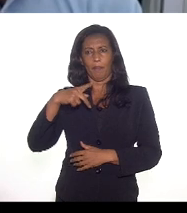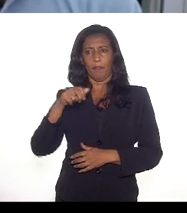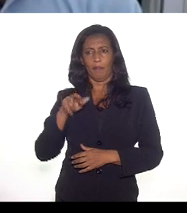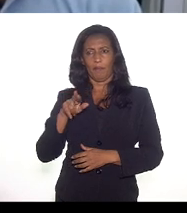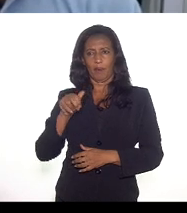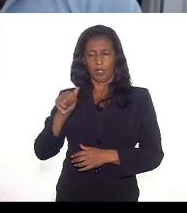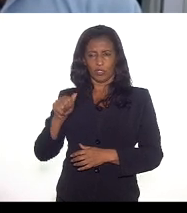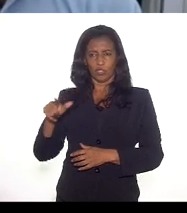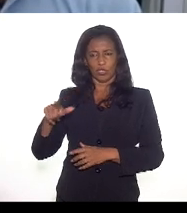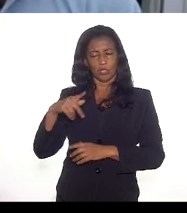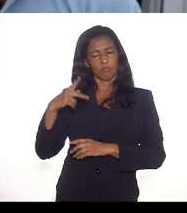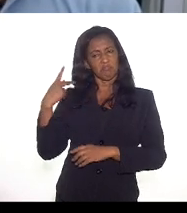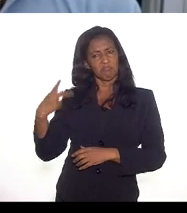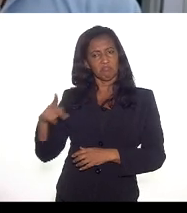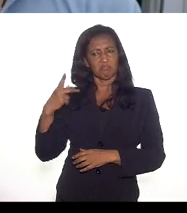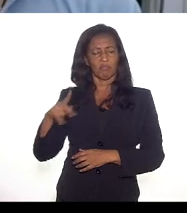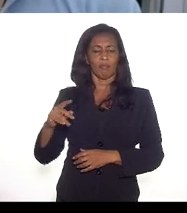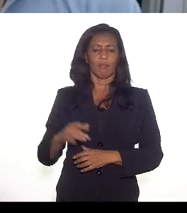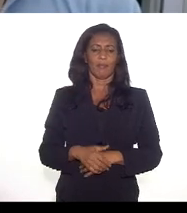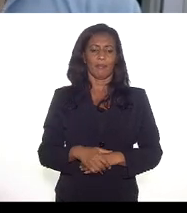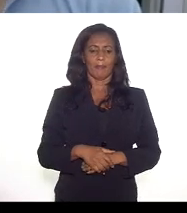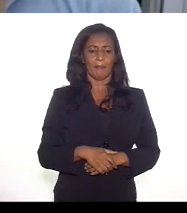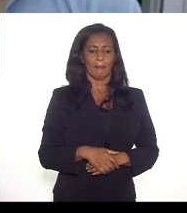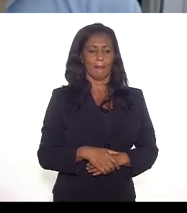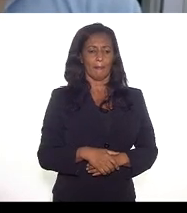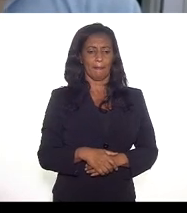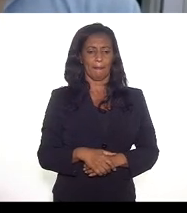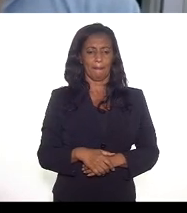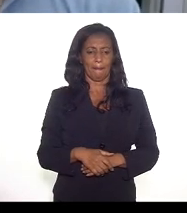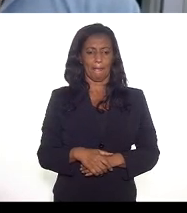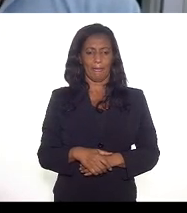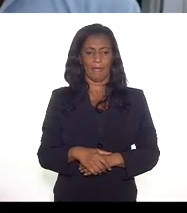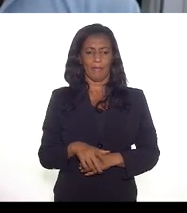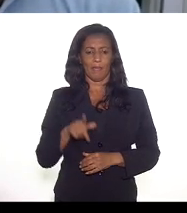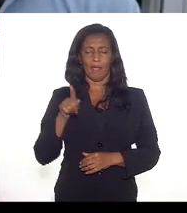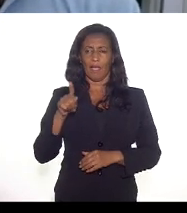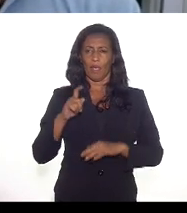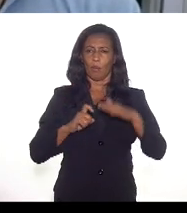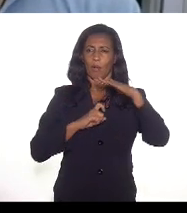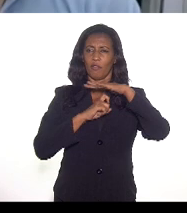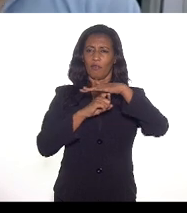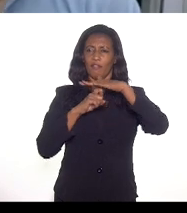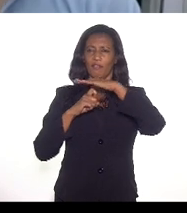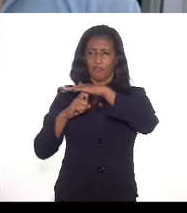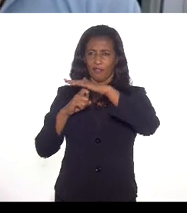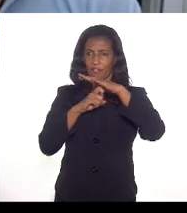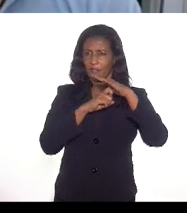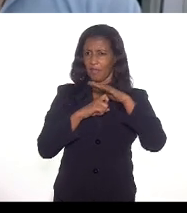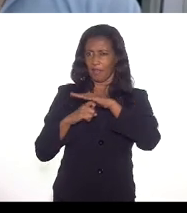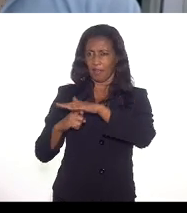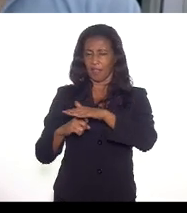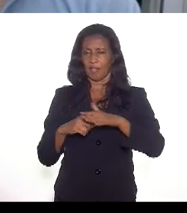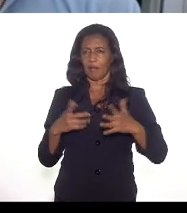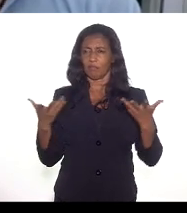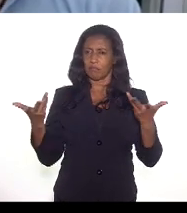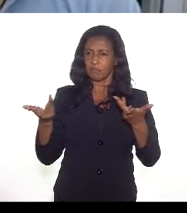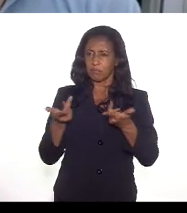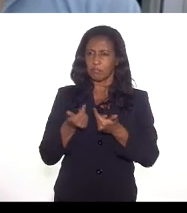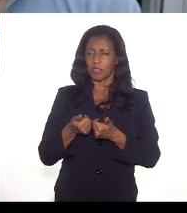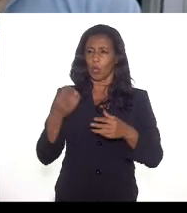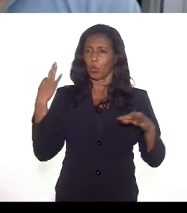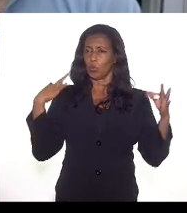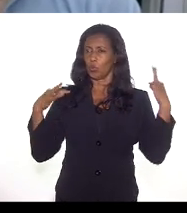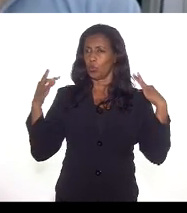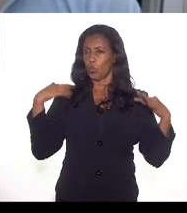A FLIP é, sem sombra de dúvida, uma feira maravilhosa que atrai turistas